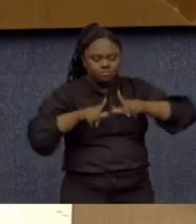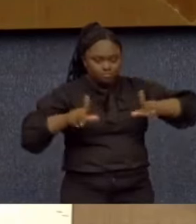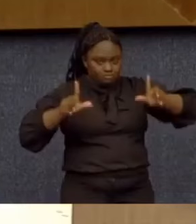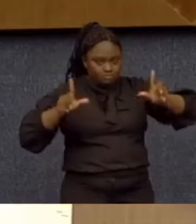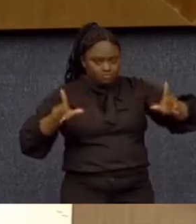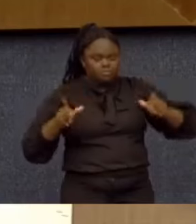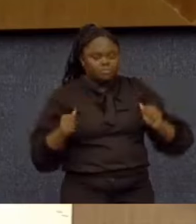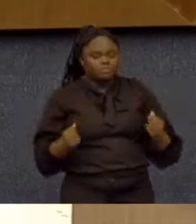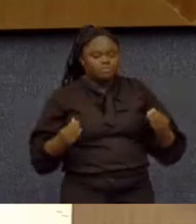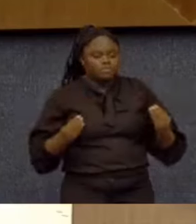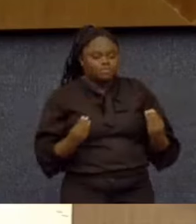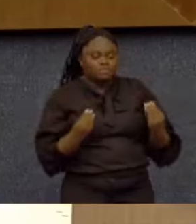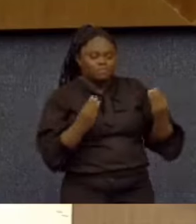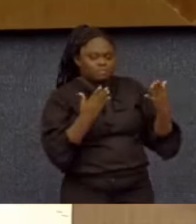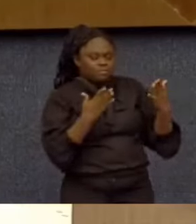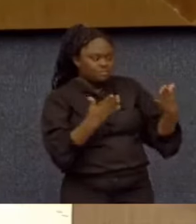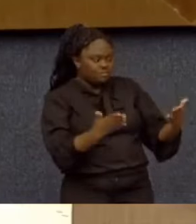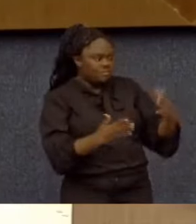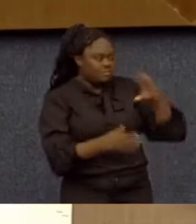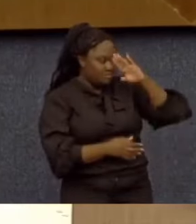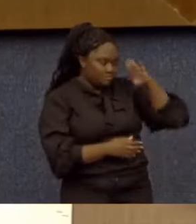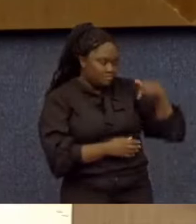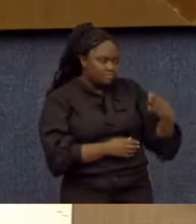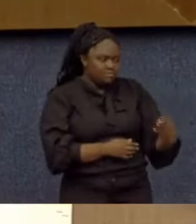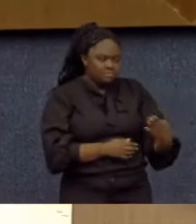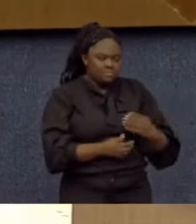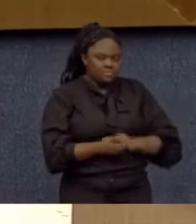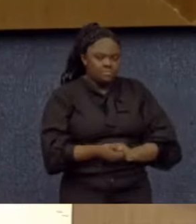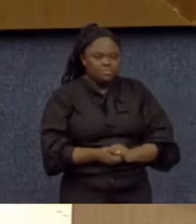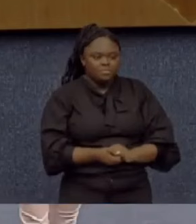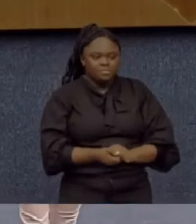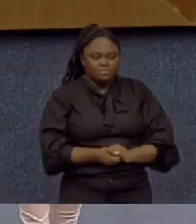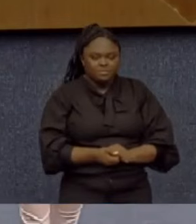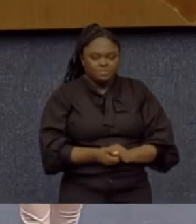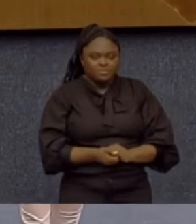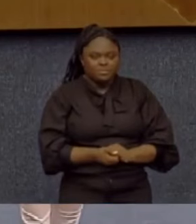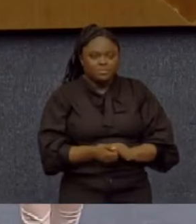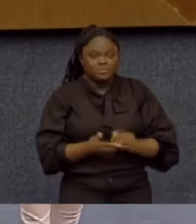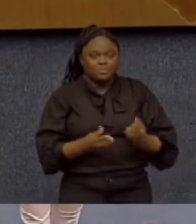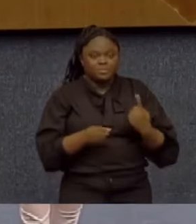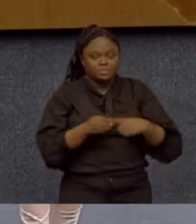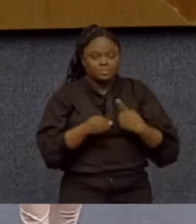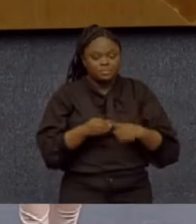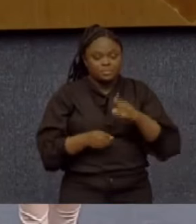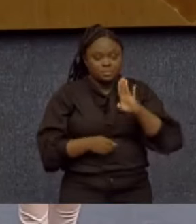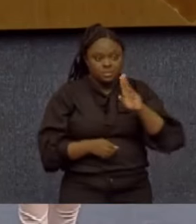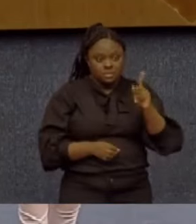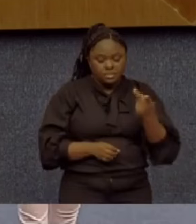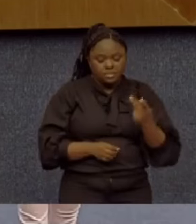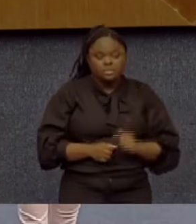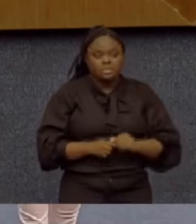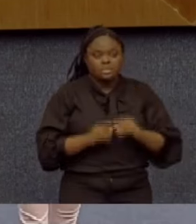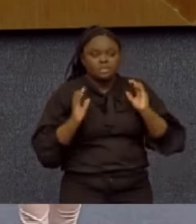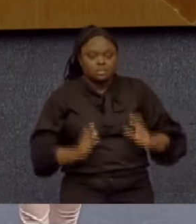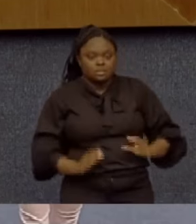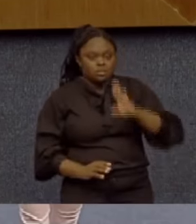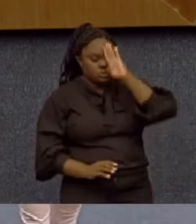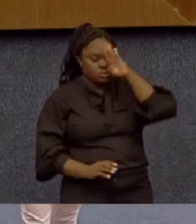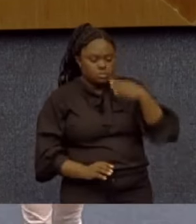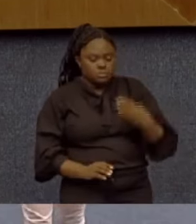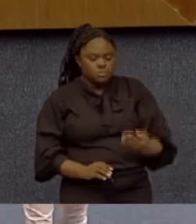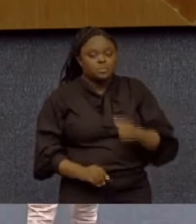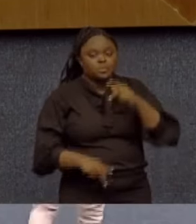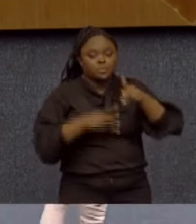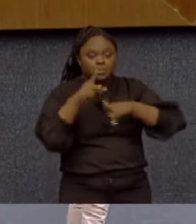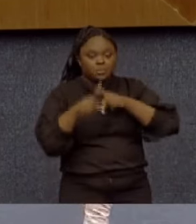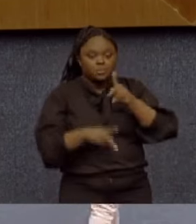e procederá com a entrega da honraria à homenageada. Município de Belo Horizonte, cidadania honorária. O